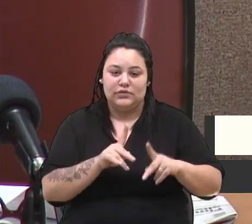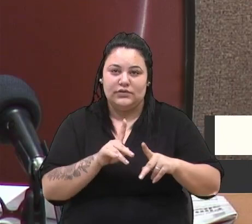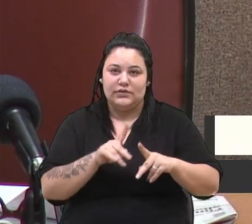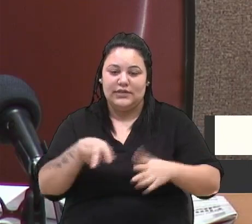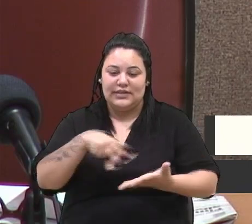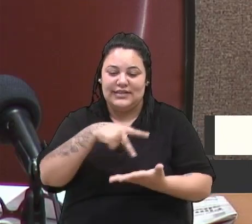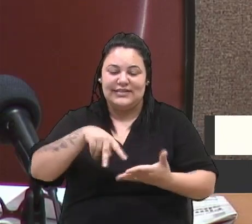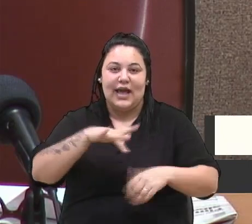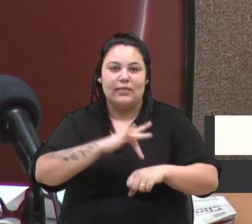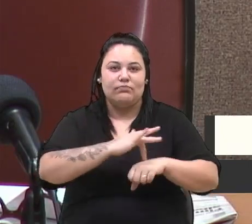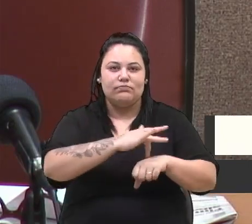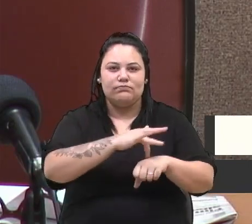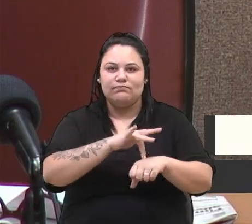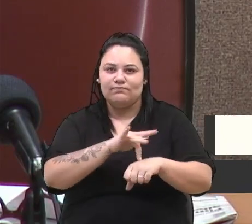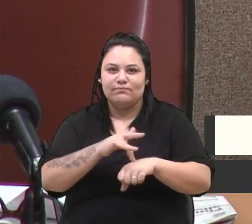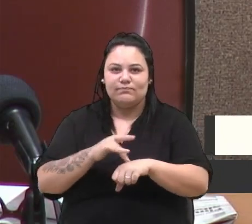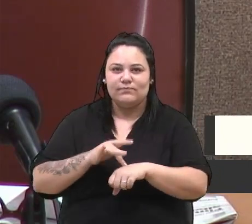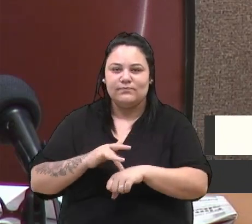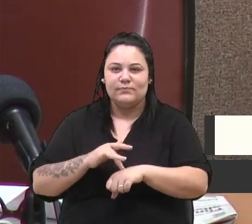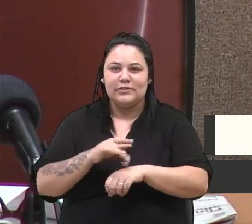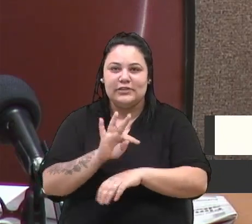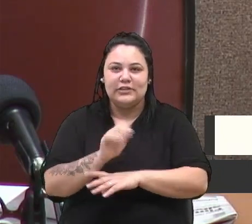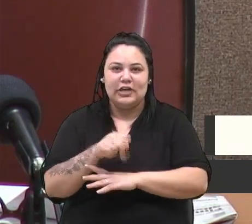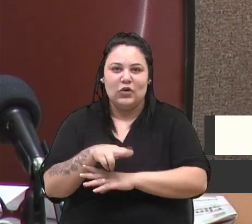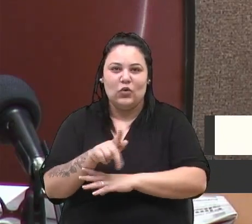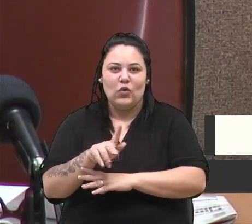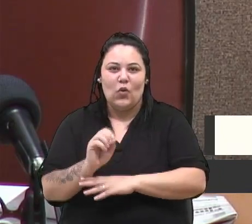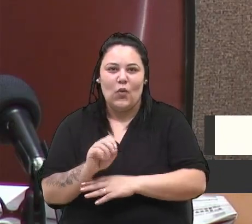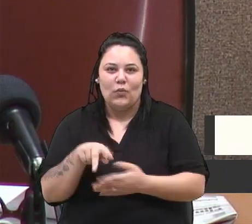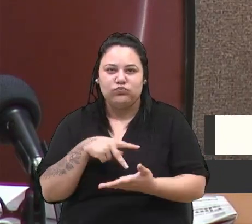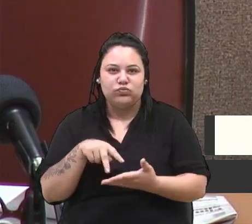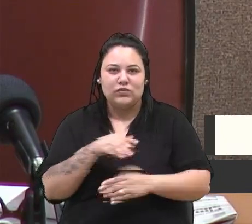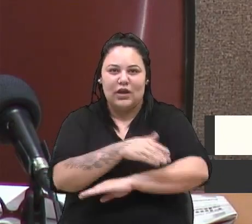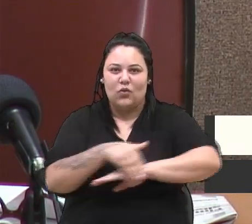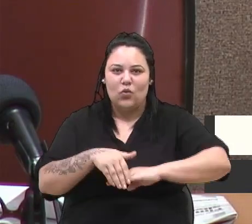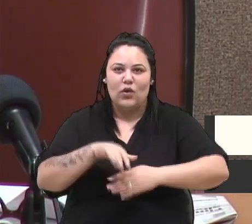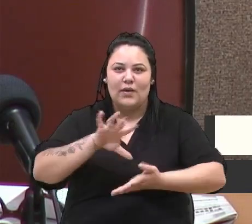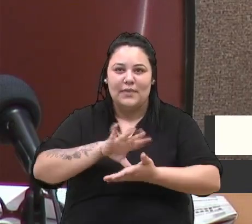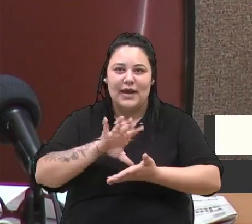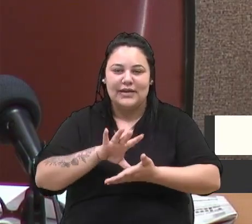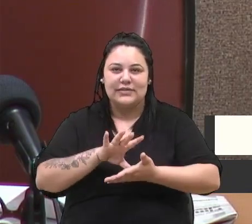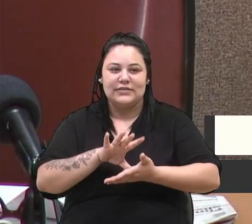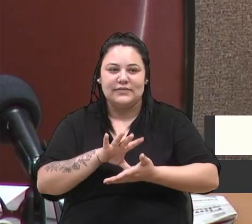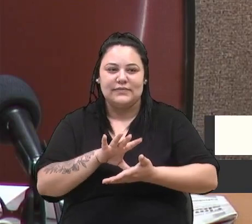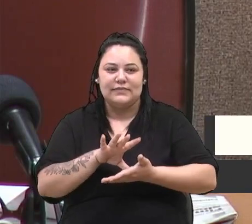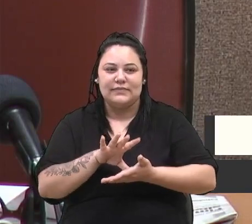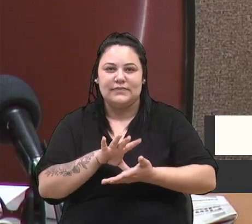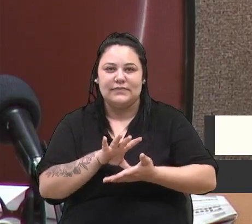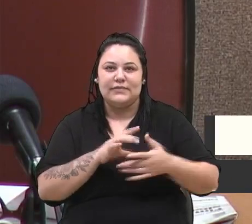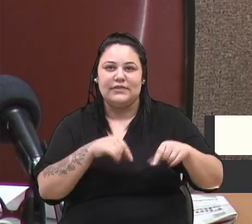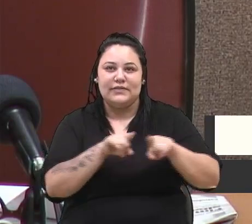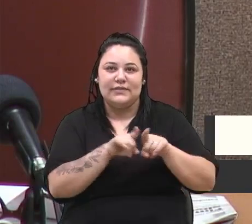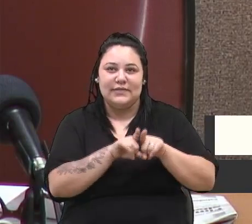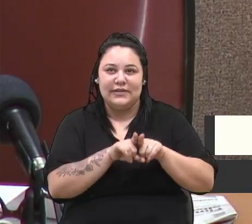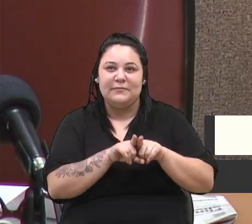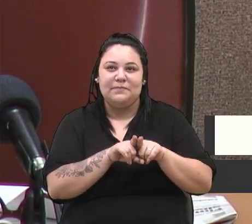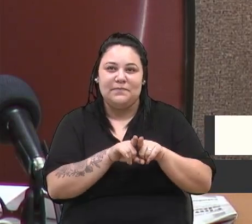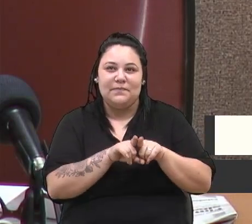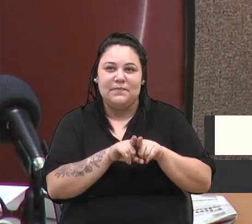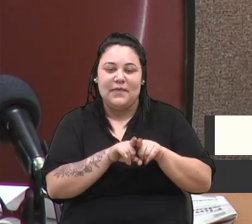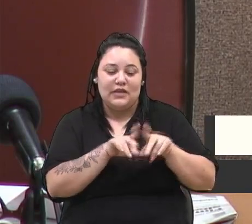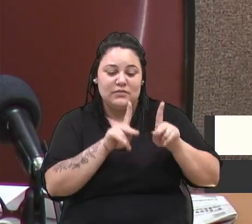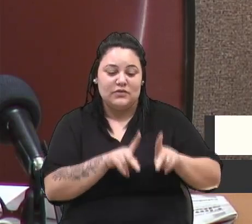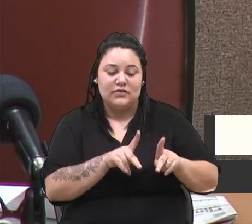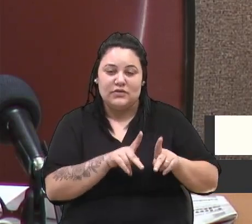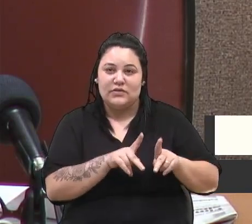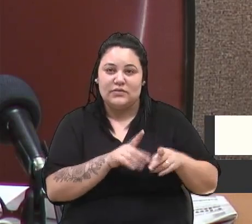Nas praças. E isso acaba quebrando o gelo e fazendo com que as pessoas frequentem esses espaços públicos.